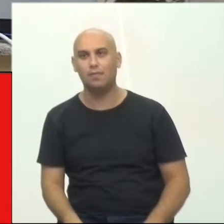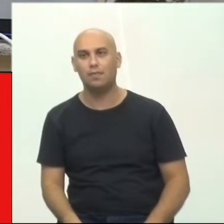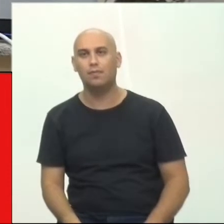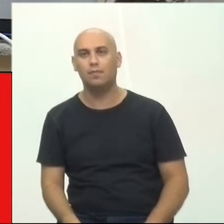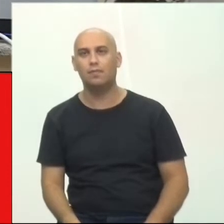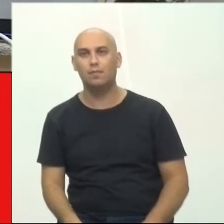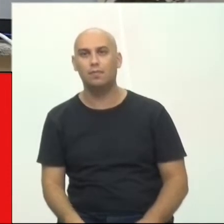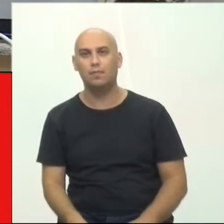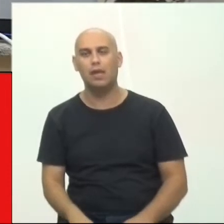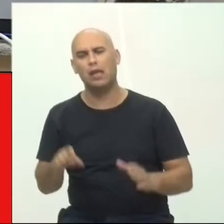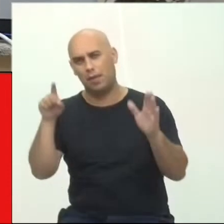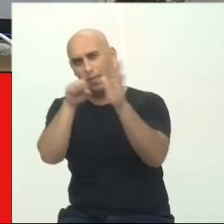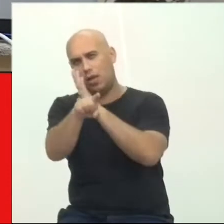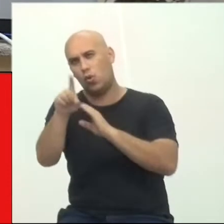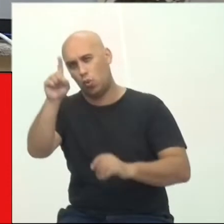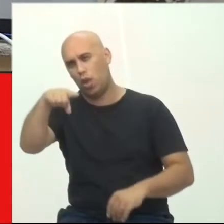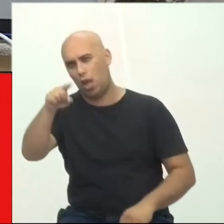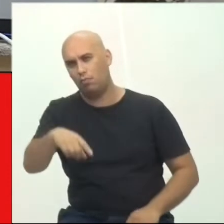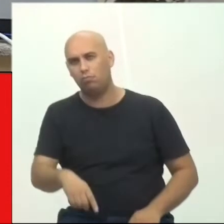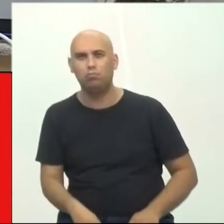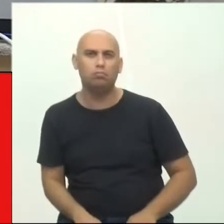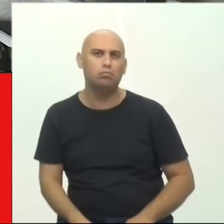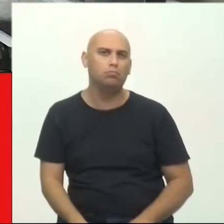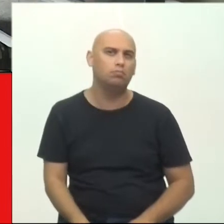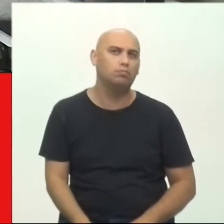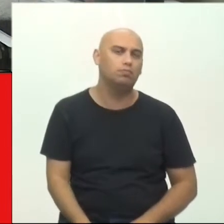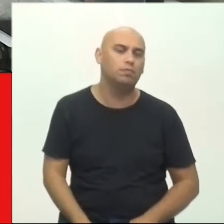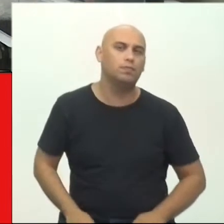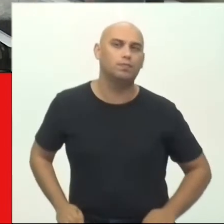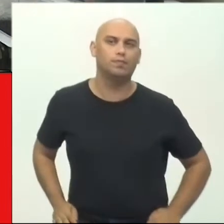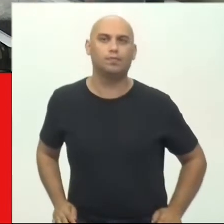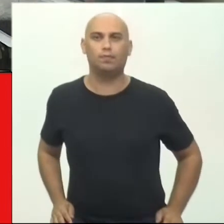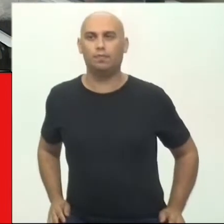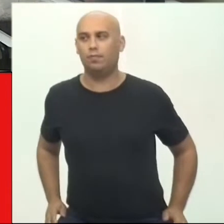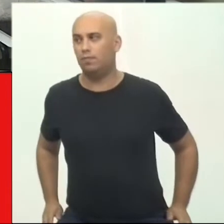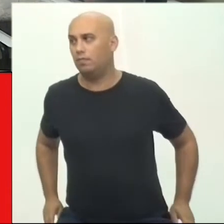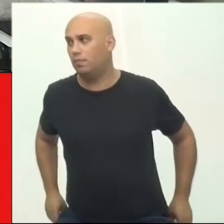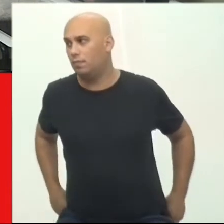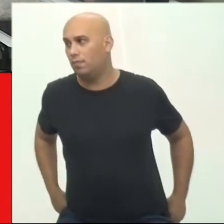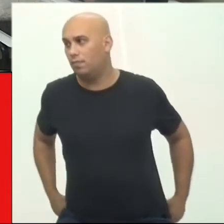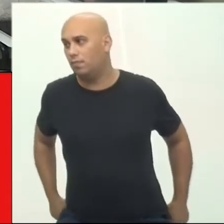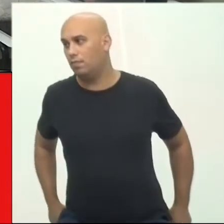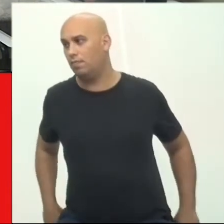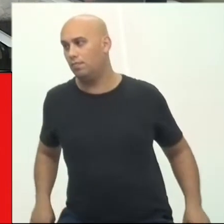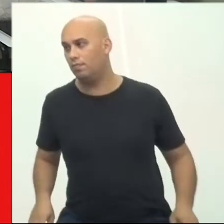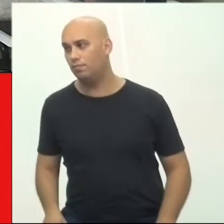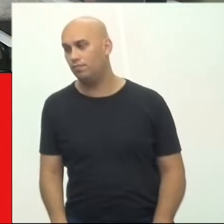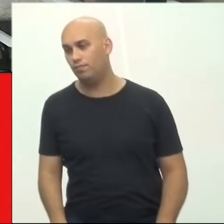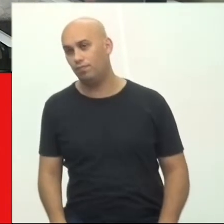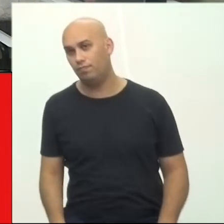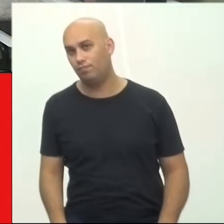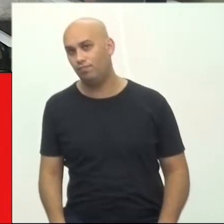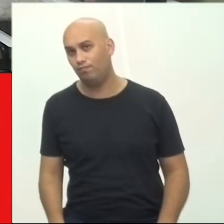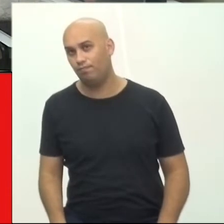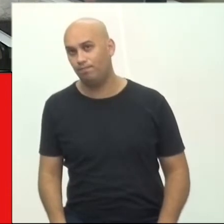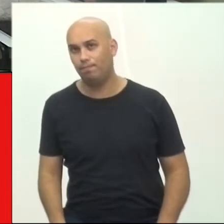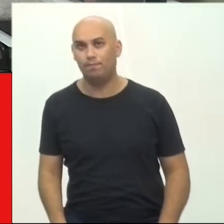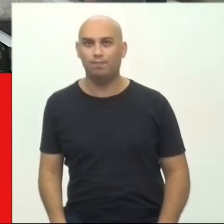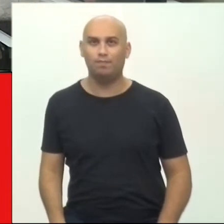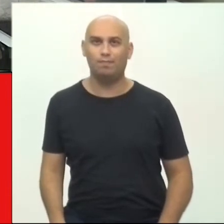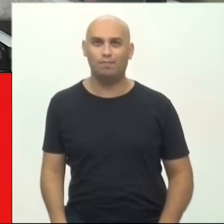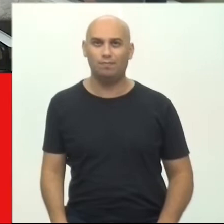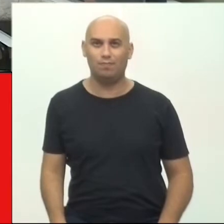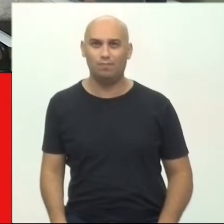ser interligado. Maneca, satisfeito? Com a palavra o